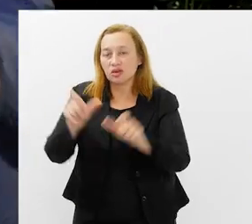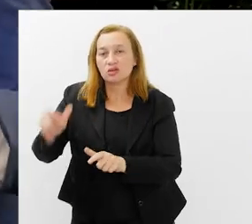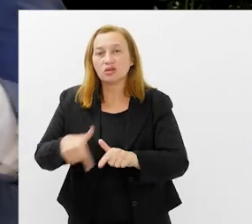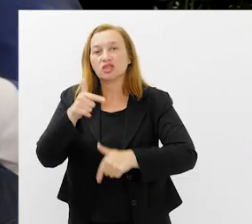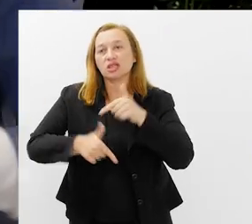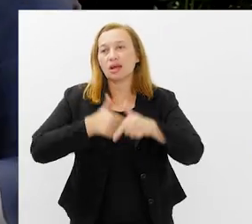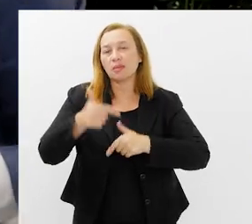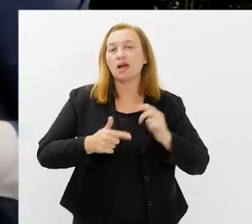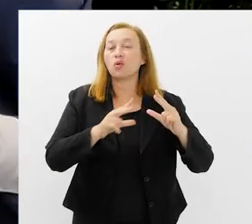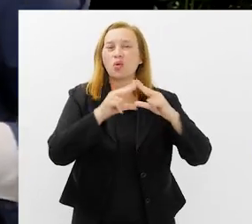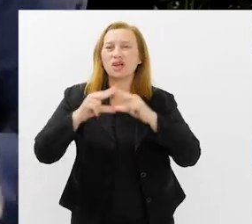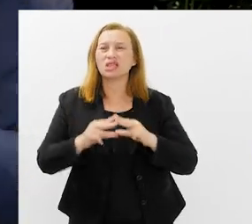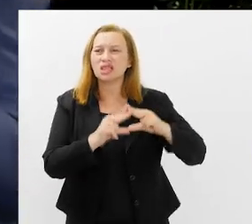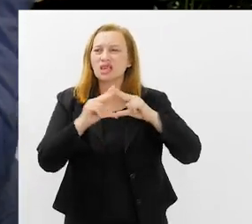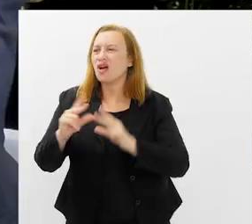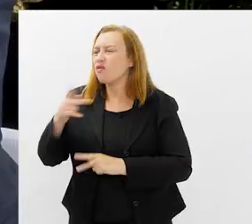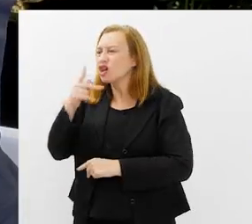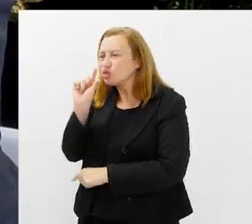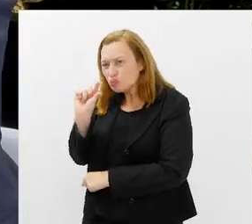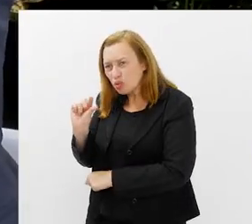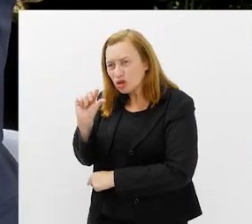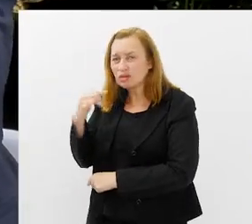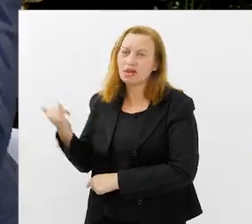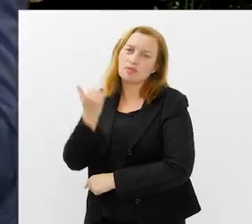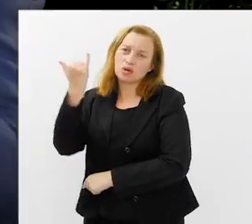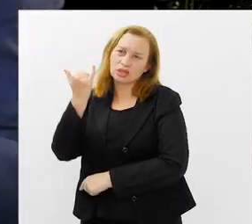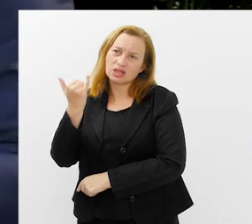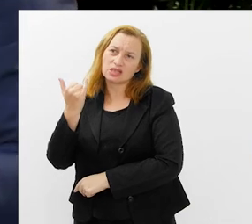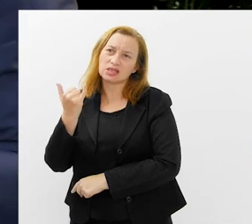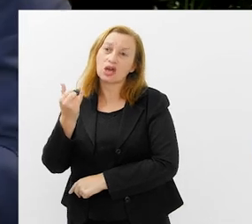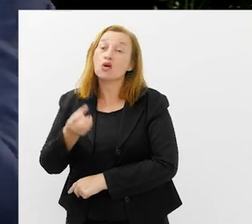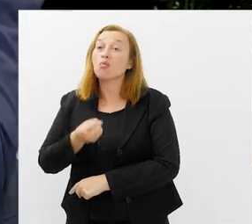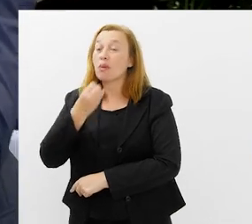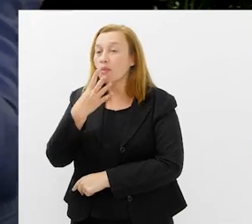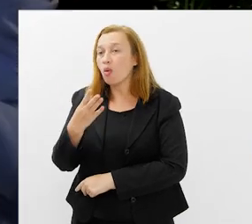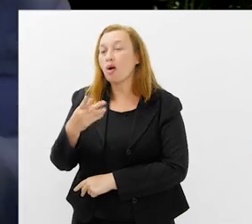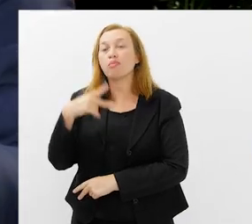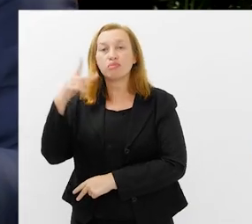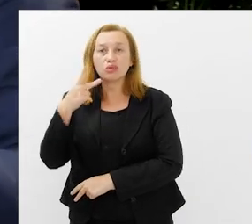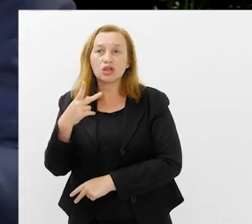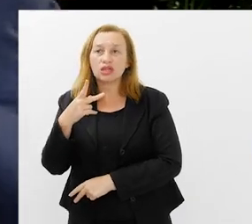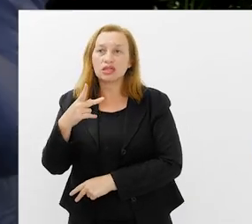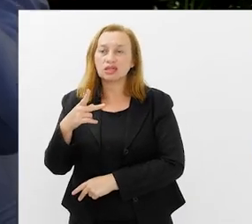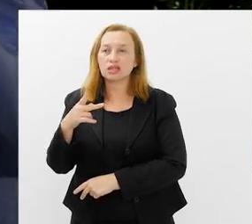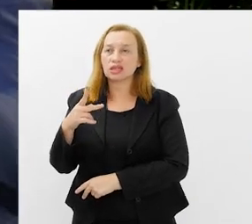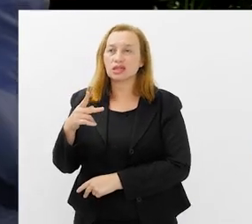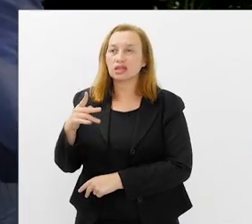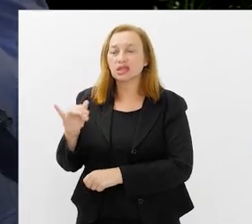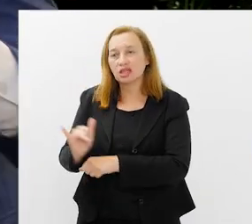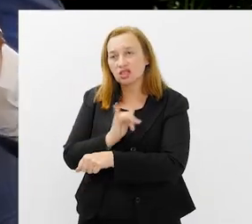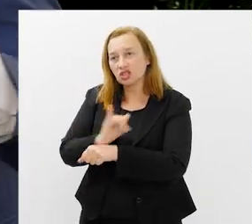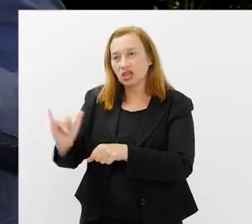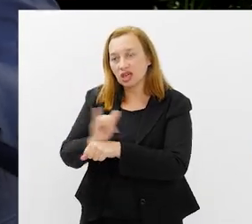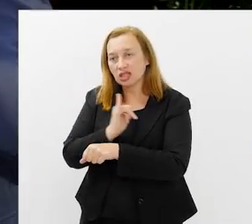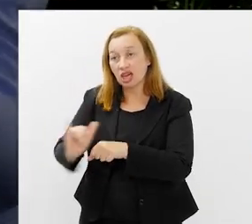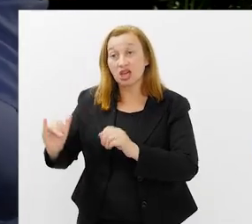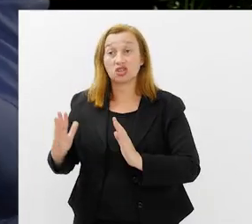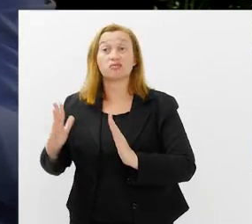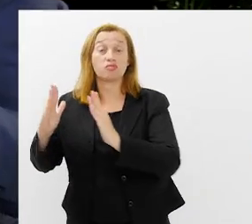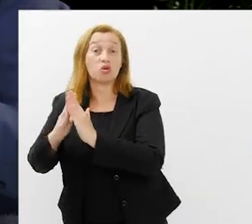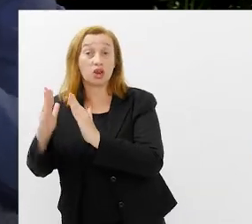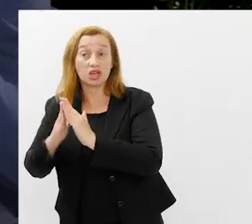que trabalham com a reciclagem. Queria que você falasse um pouquinho sobre a importância disso, de uma boa política ordenada em relação